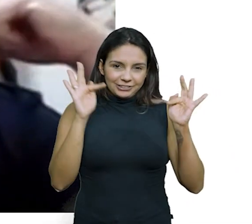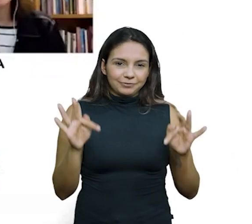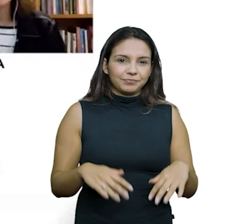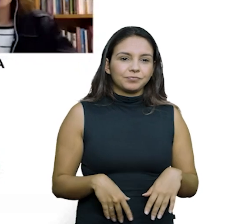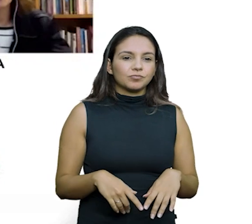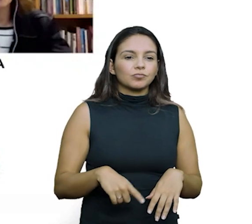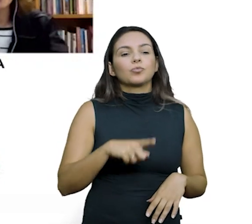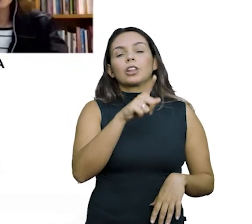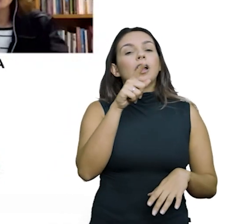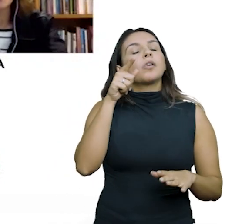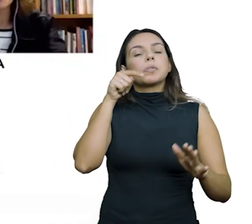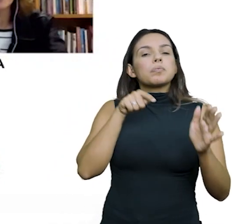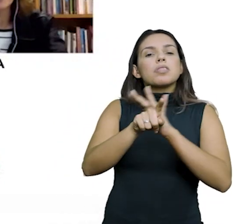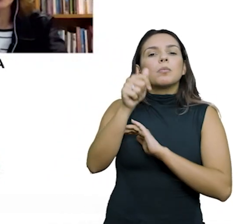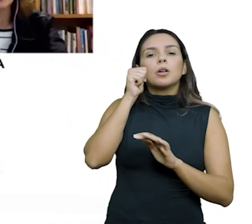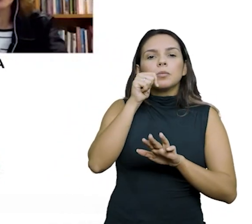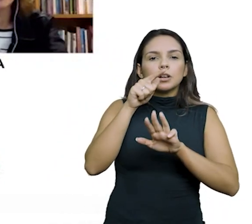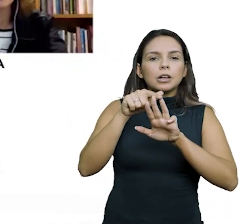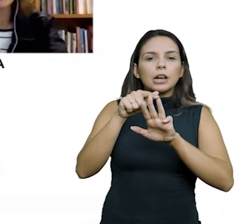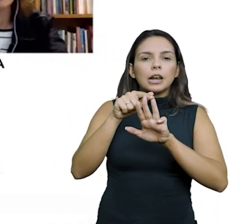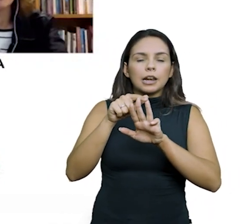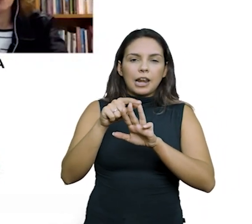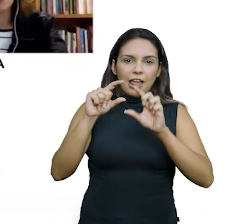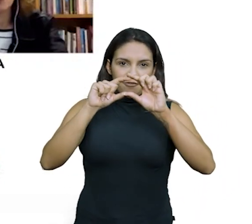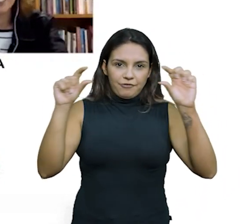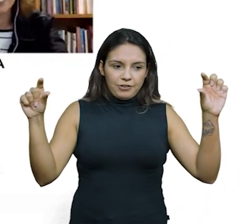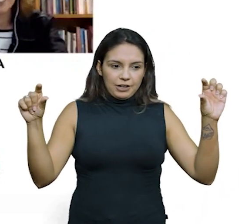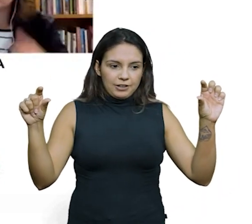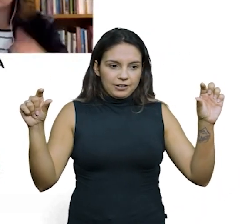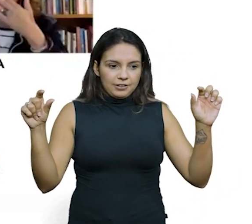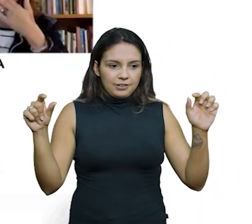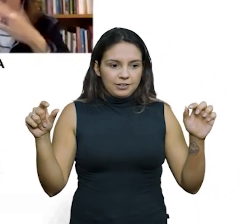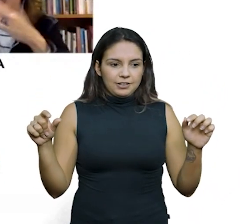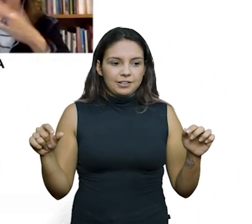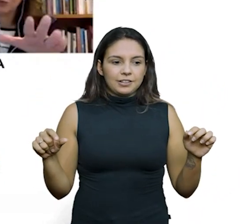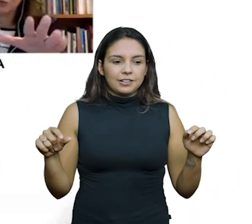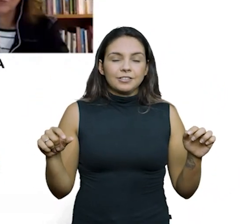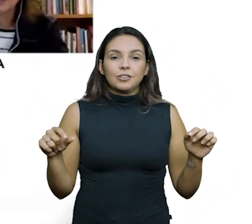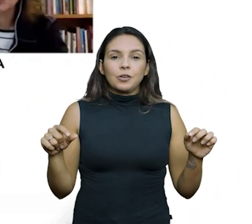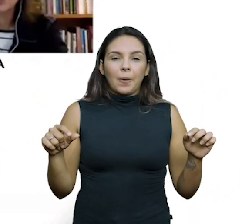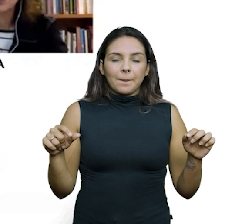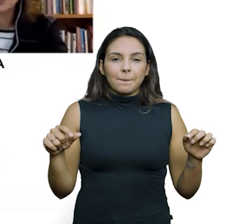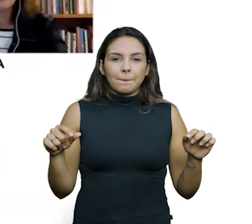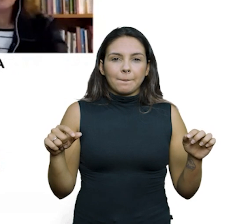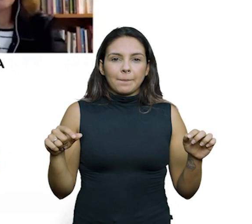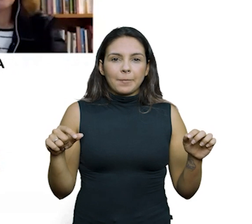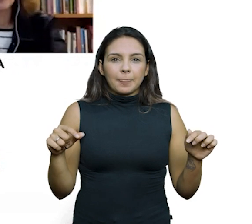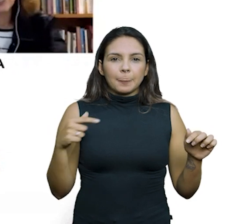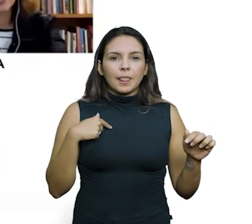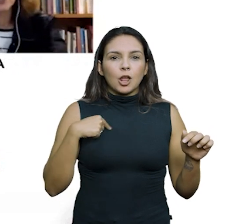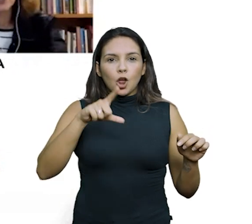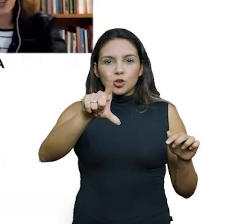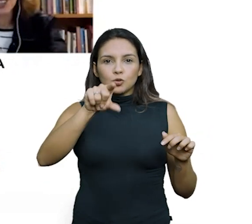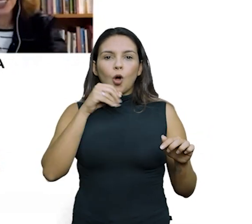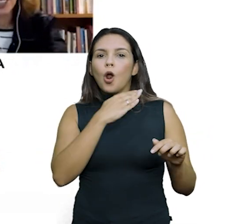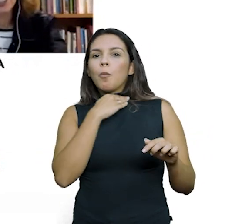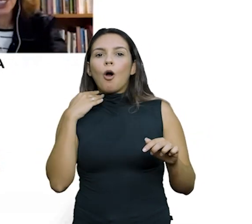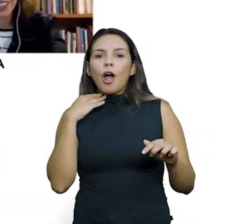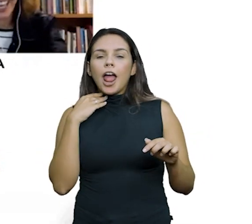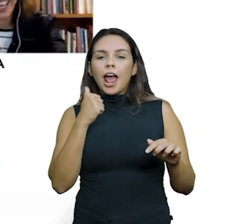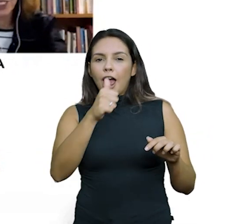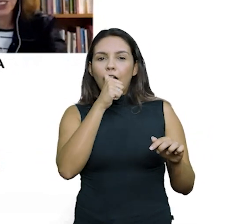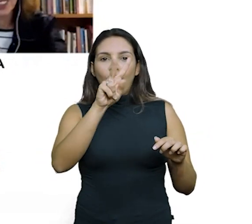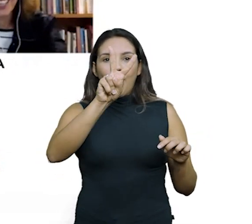falou aquela frase maravilhosa, prefiro morrer... Maravilhosa, o povo vai acabar comigo. Prefiro morrer de vodka do que de